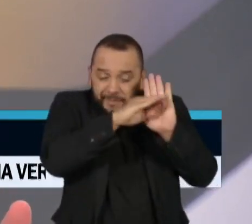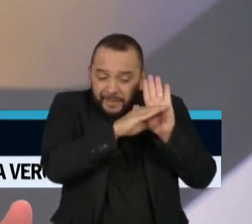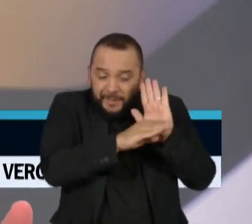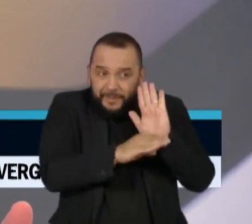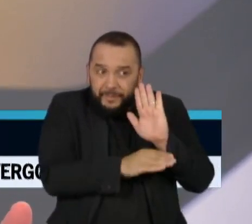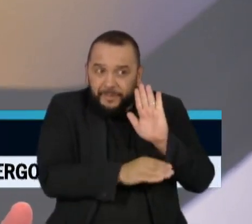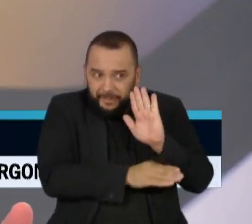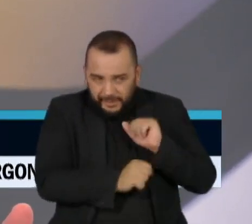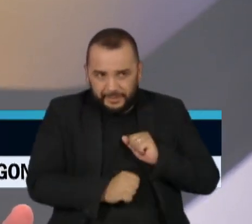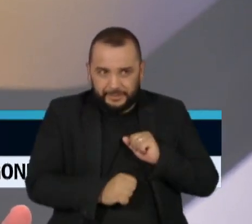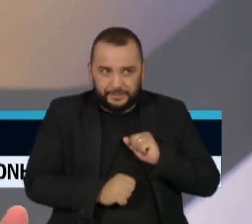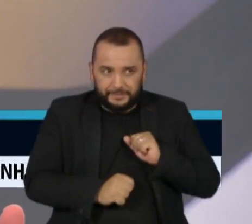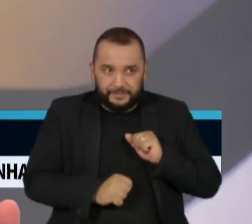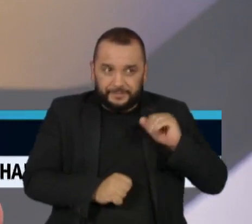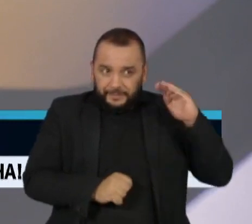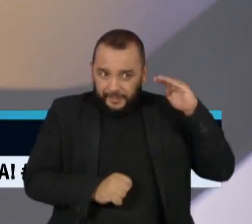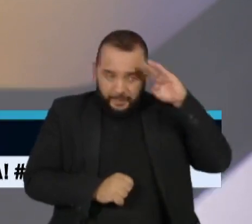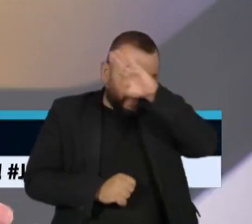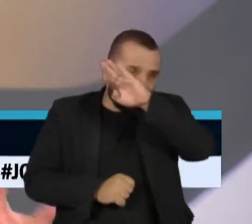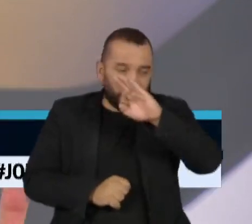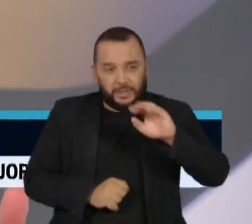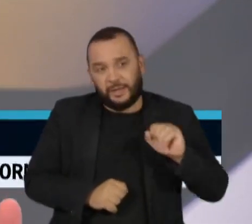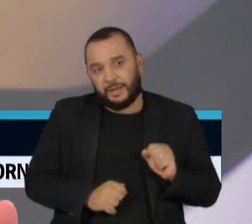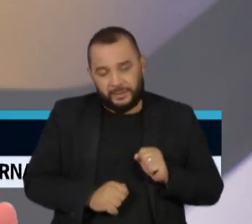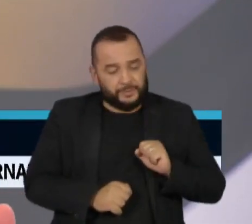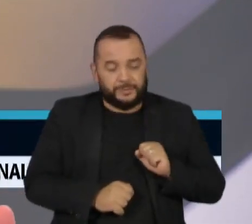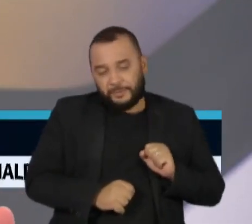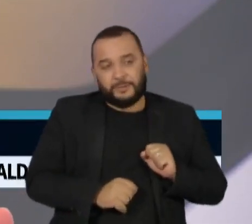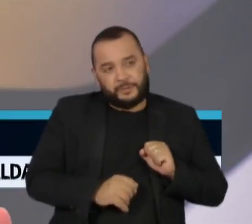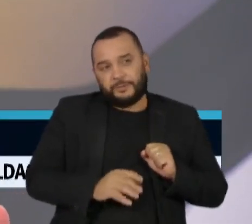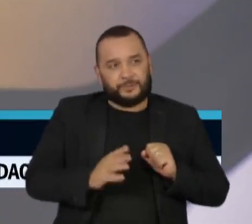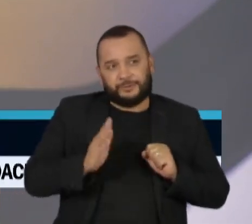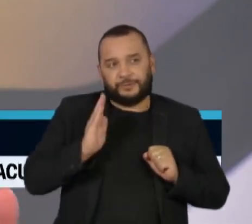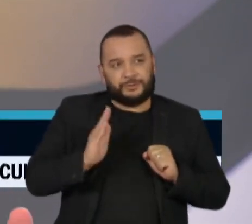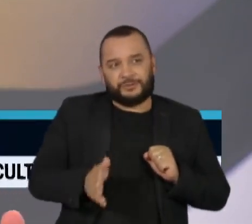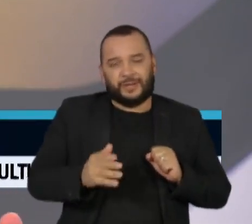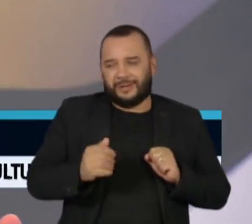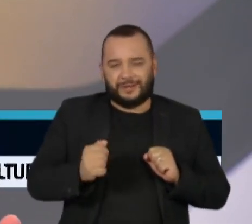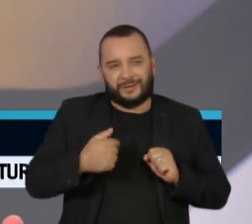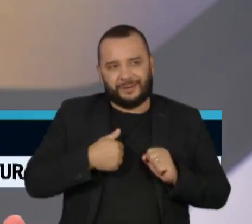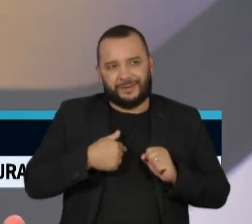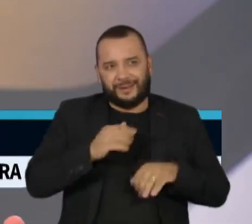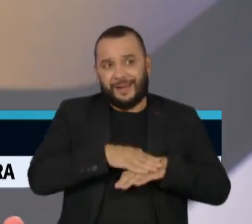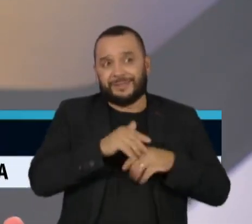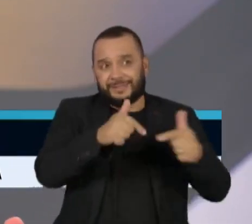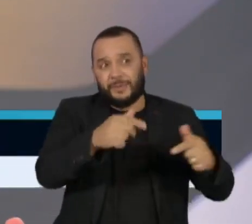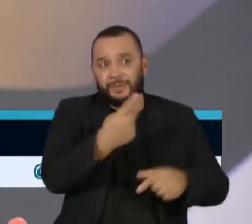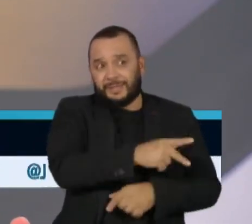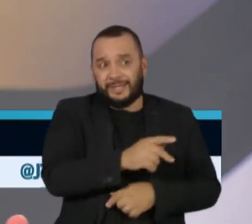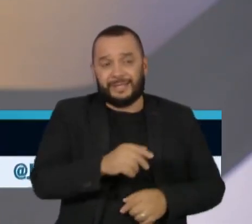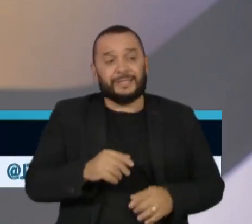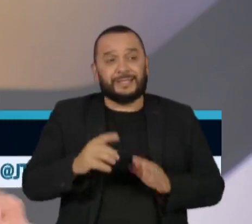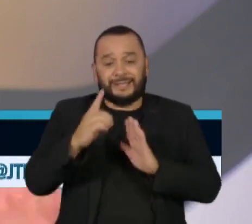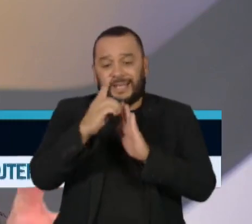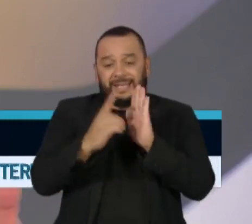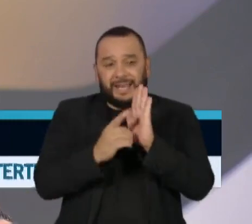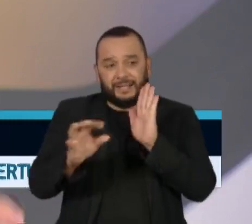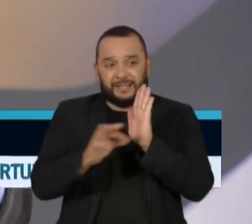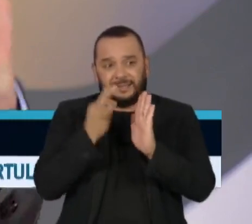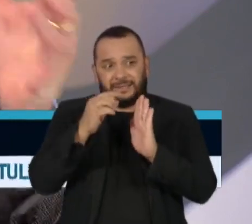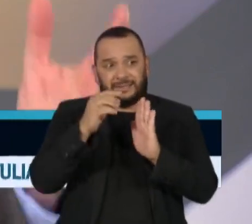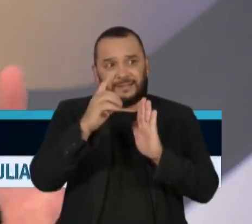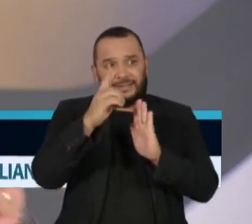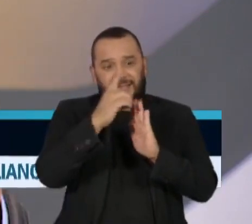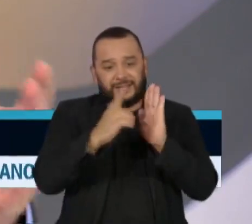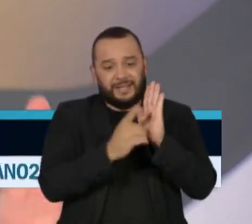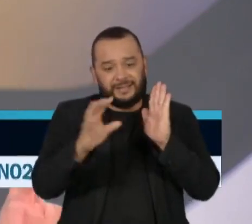a luz do que fez o governo bolsonaro é muito provável que 70% desses decreto precisa ser